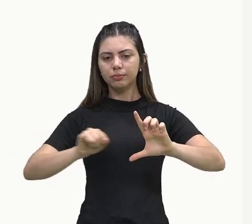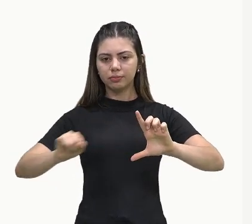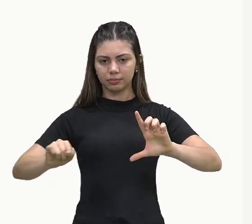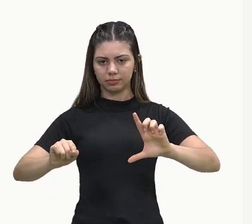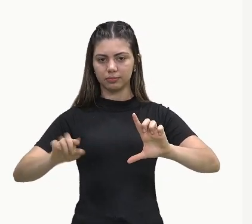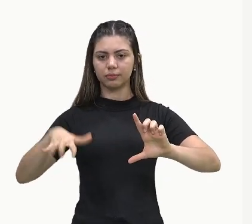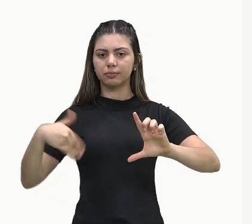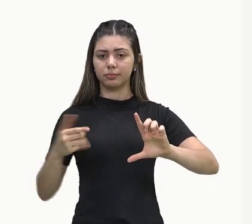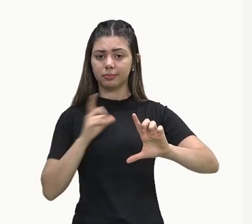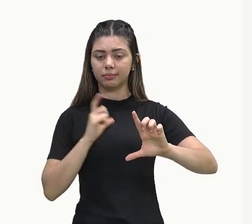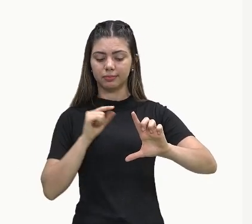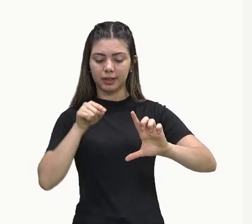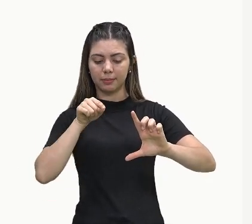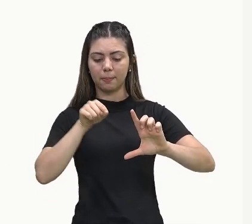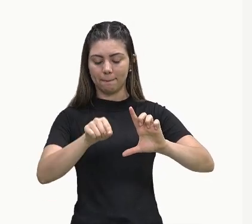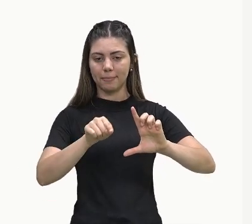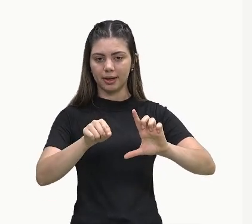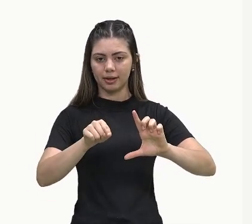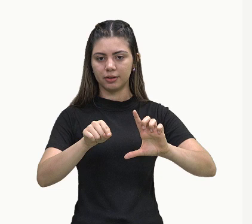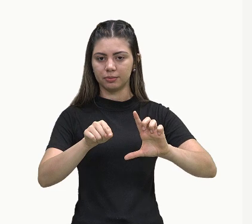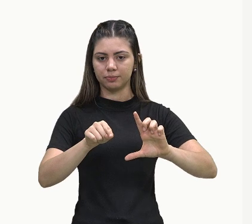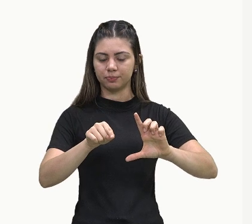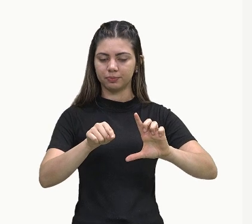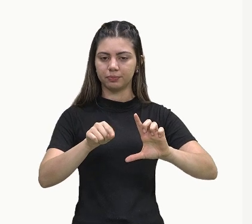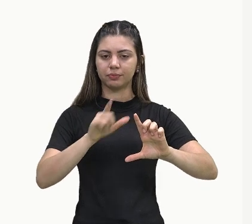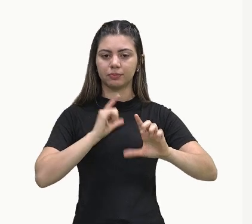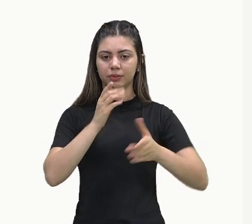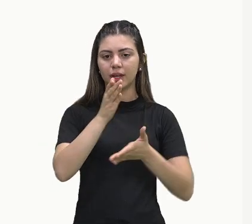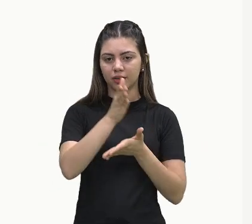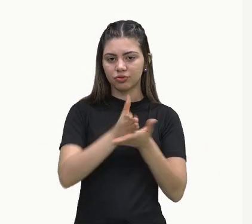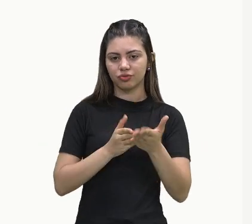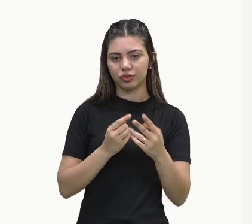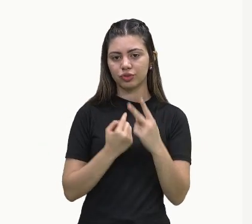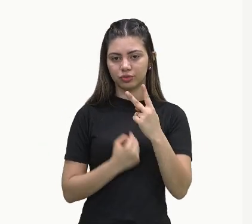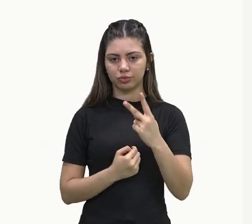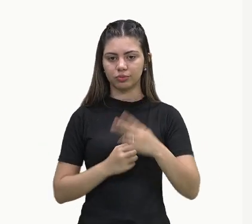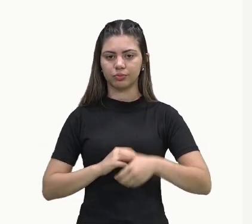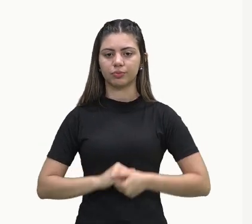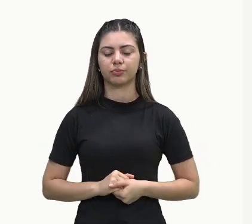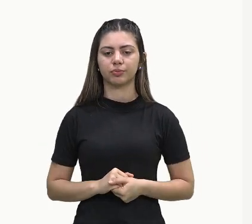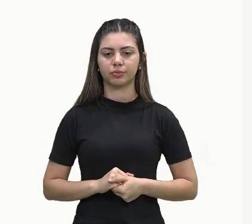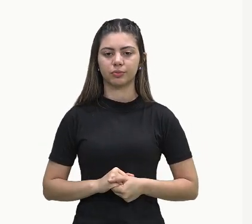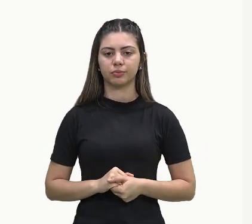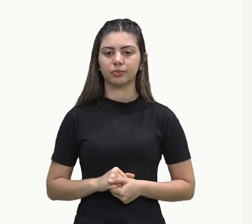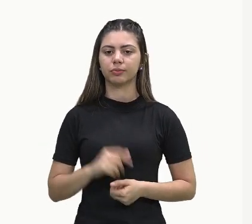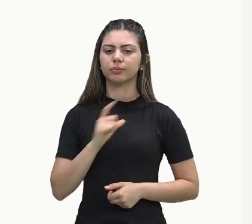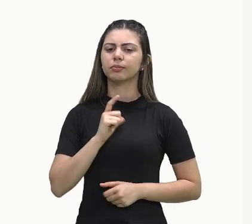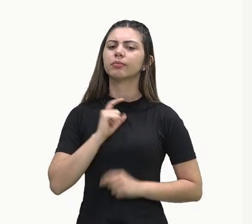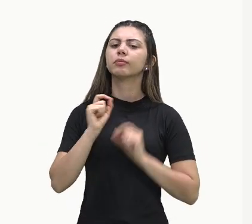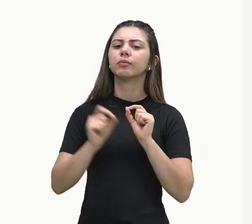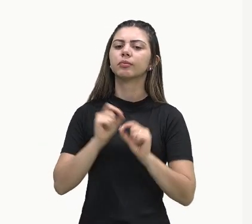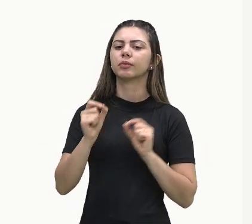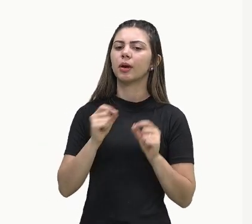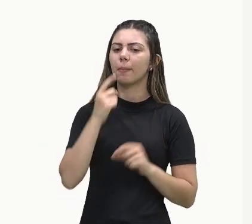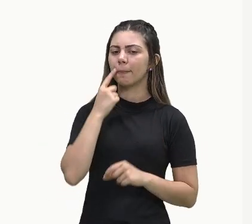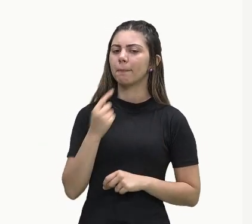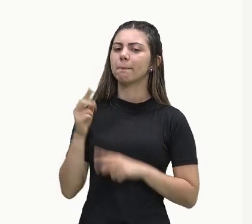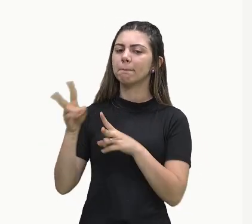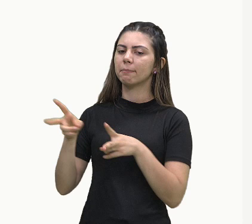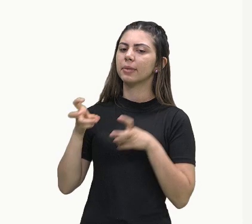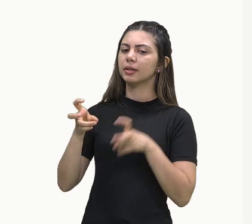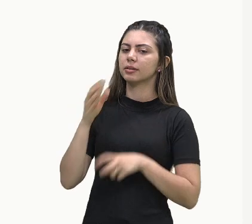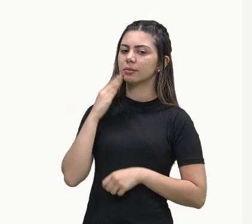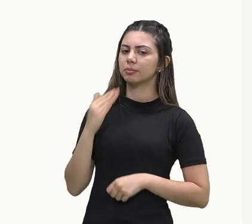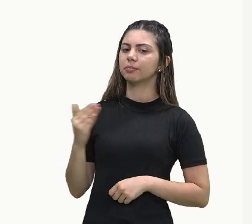Baricentro né divide a mediana em dois segmentos Então olha só nós temos aqui o